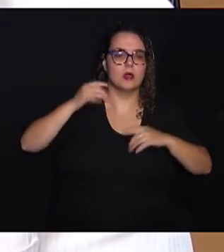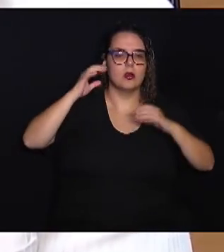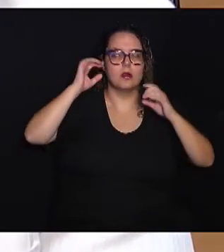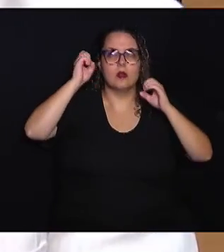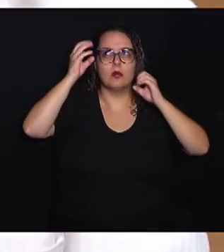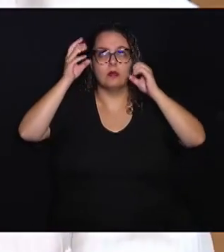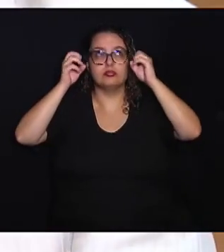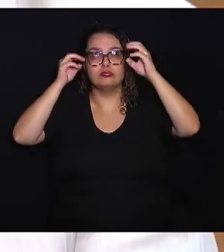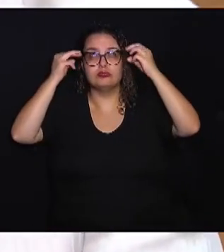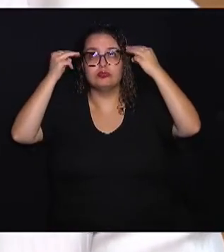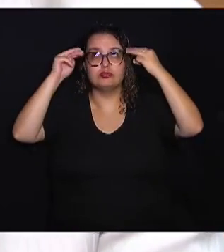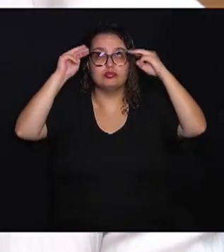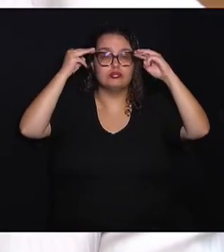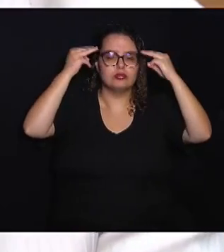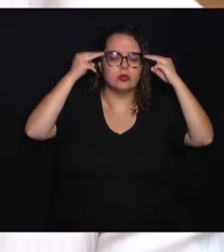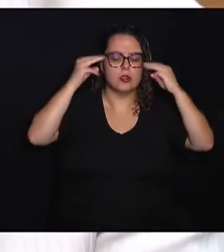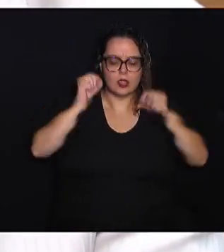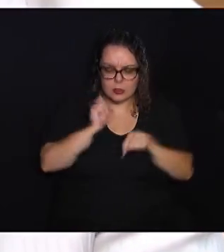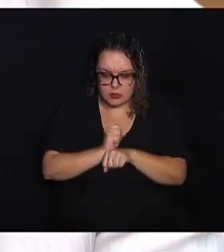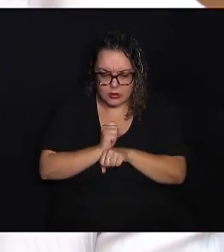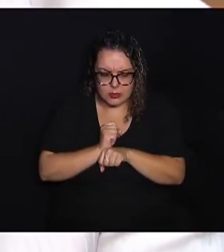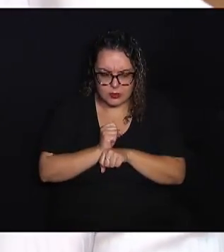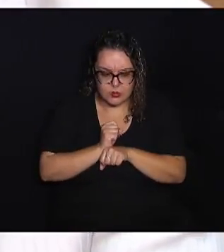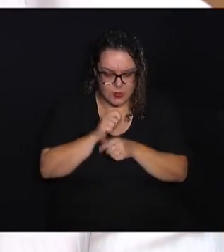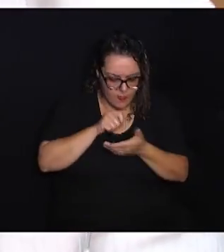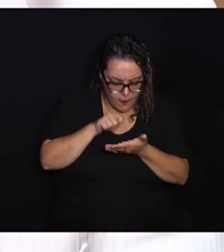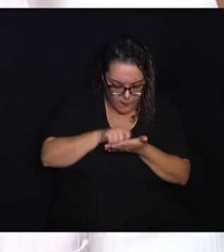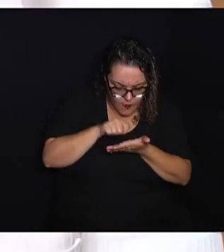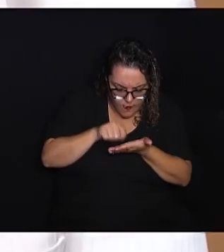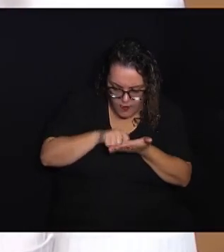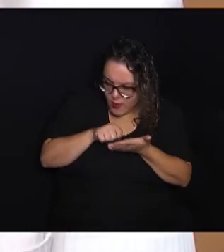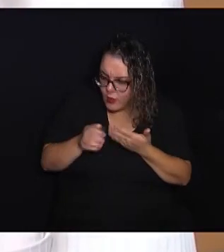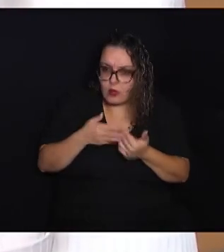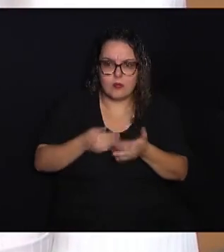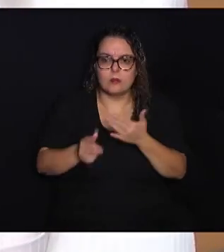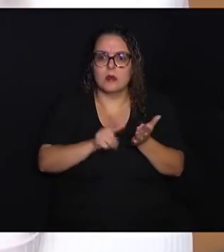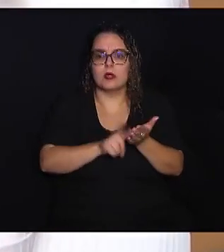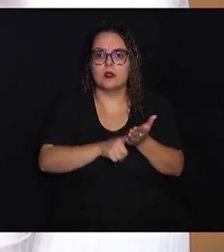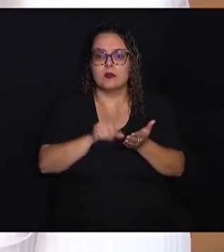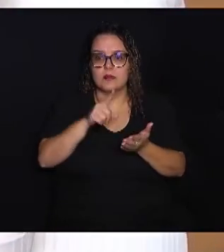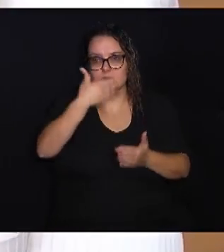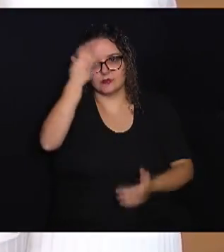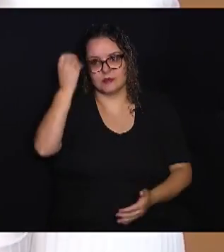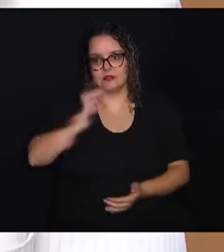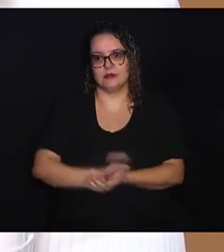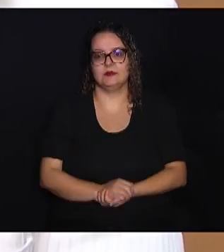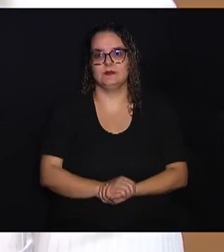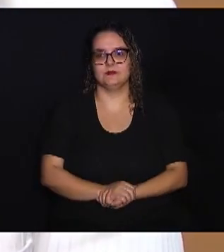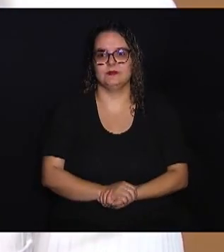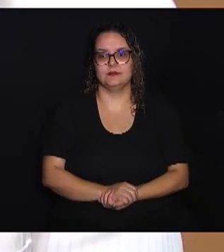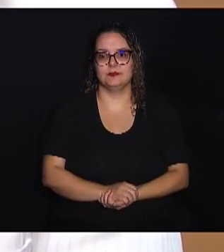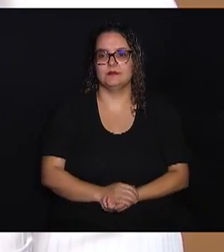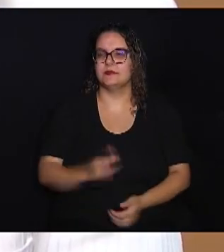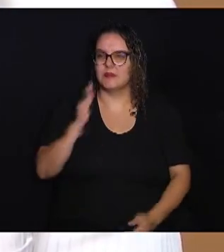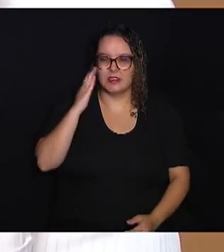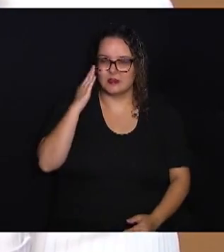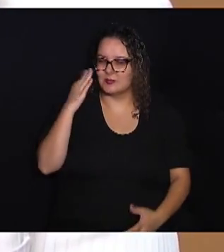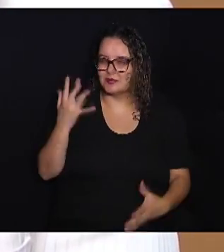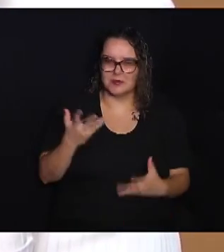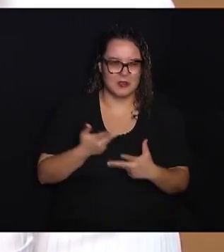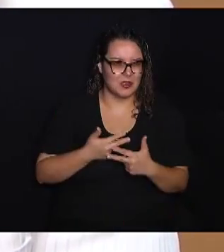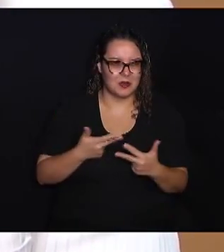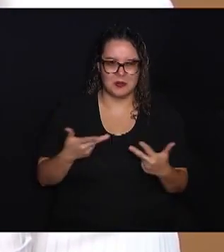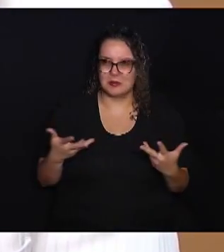na cabeça dele, ele parava e escrevia em qualquer lugarzinho do papel para não esquecer. Você entende? Foi uma coisa